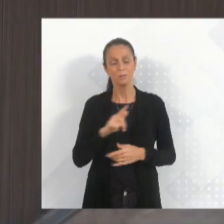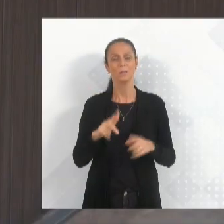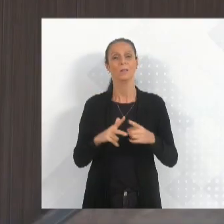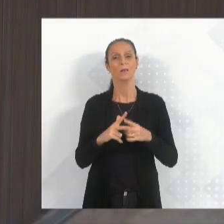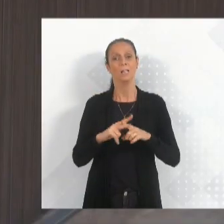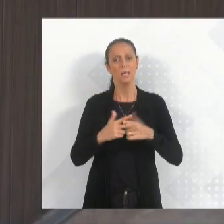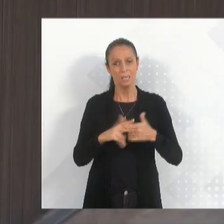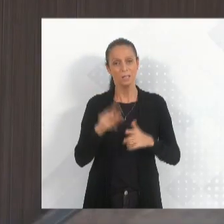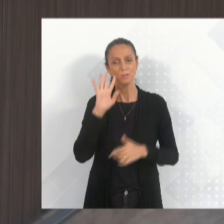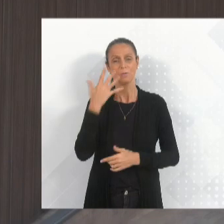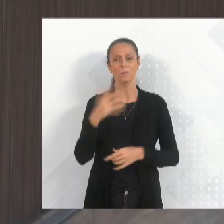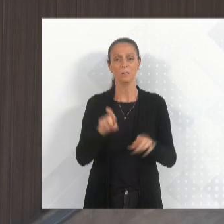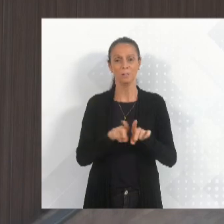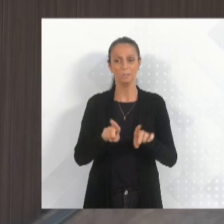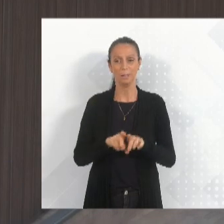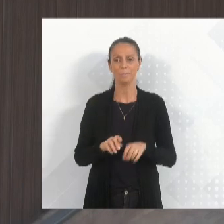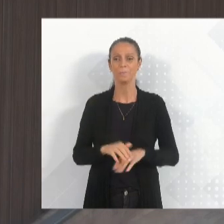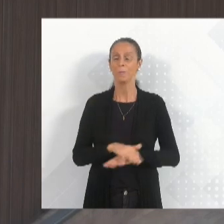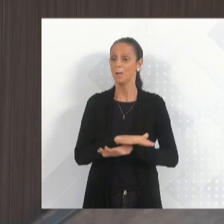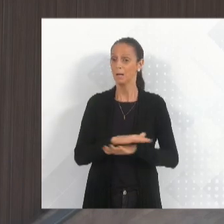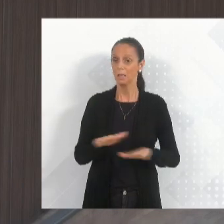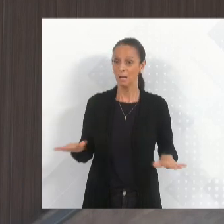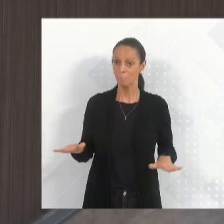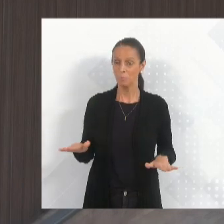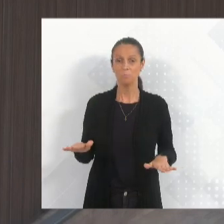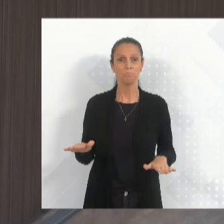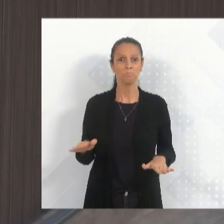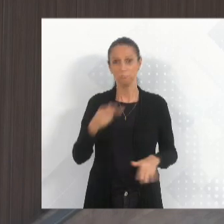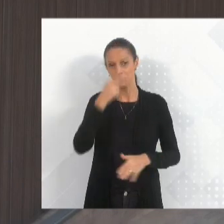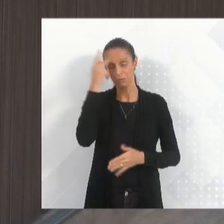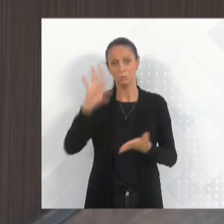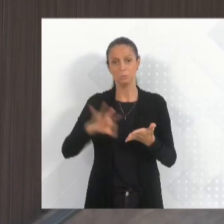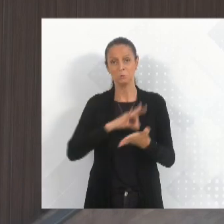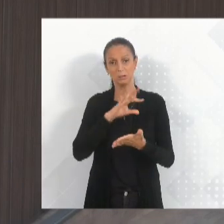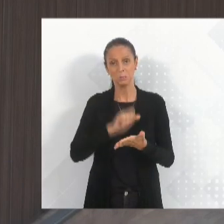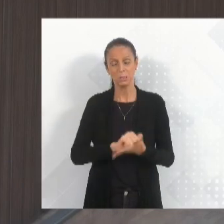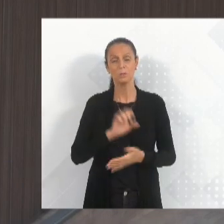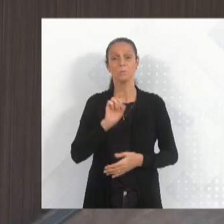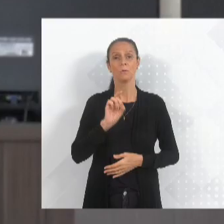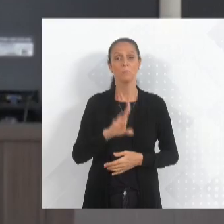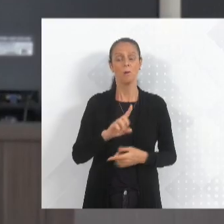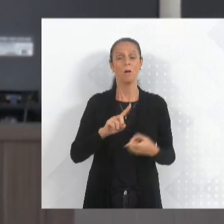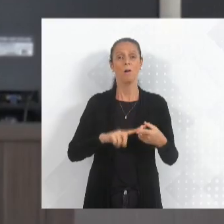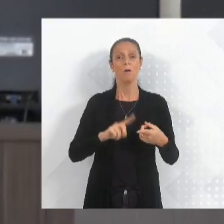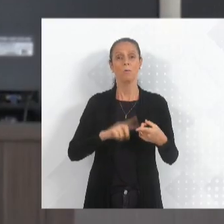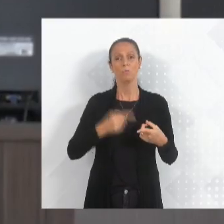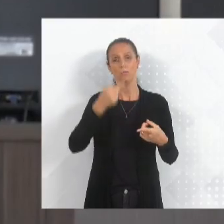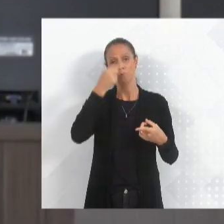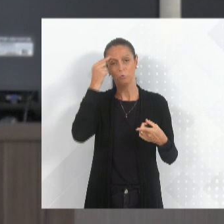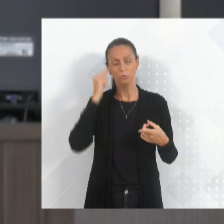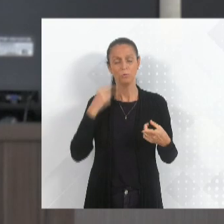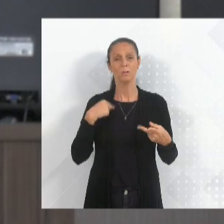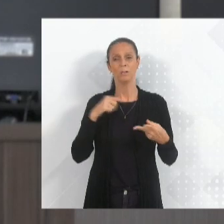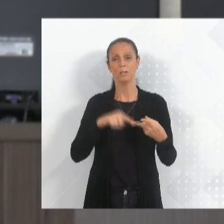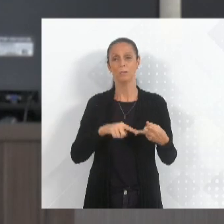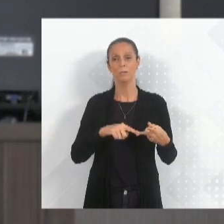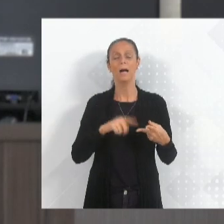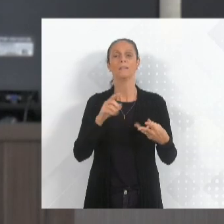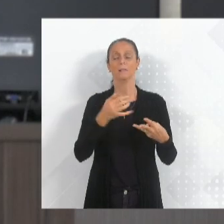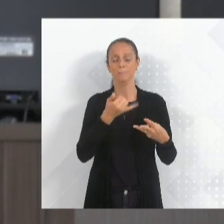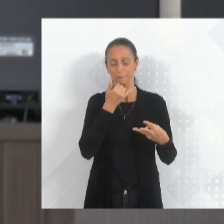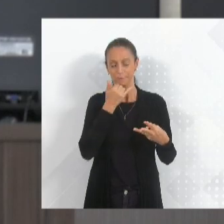da palavra. Não tem mais nenhum inscrito, somente o autor e eu. Boa tarde, presidente Almir, na condição dos